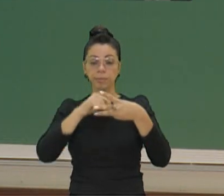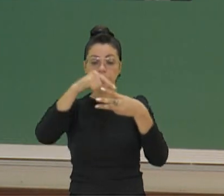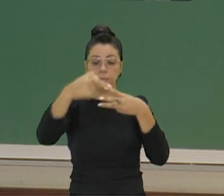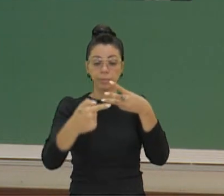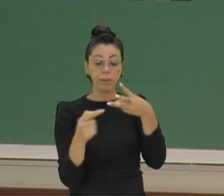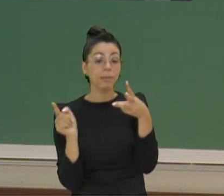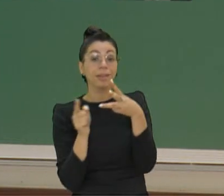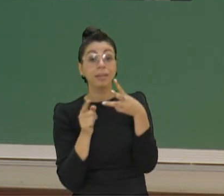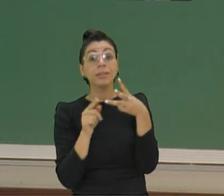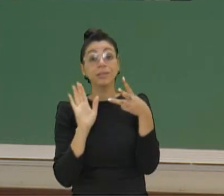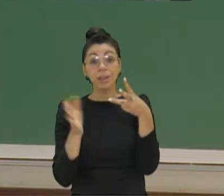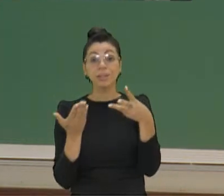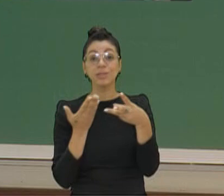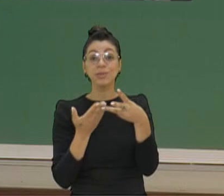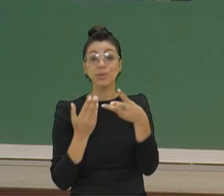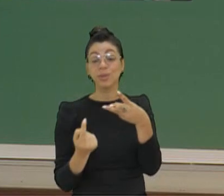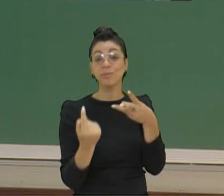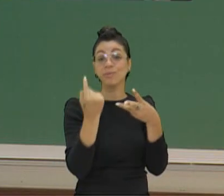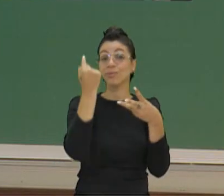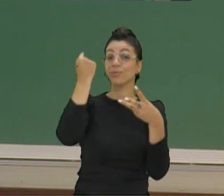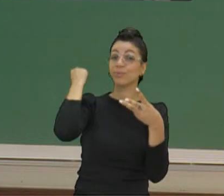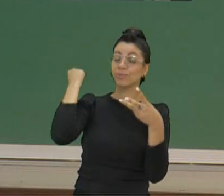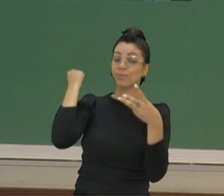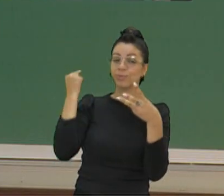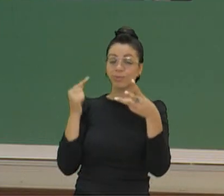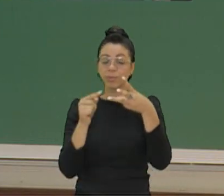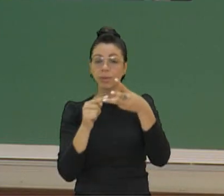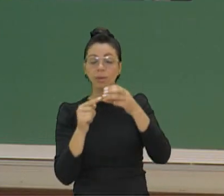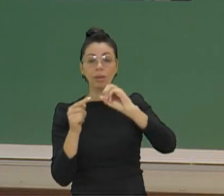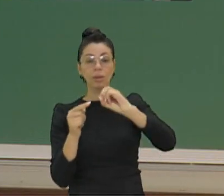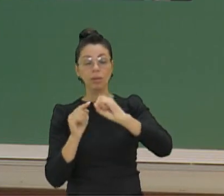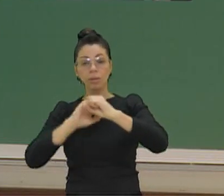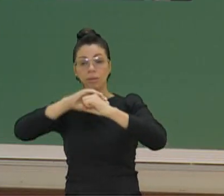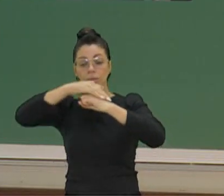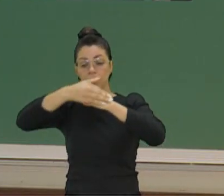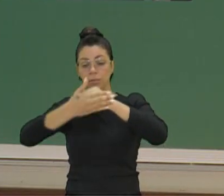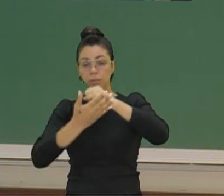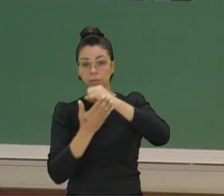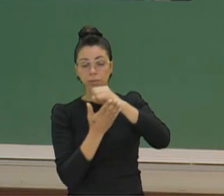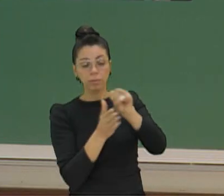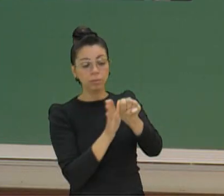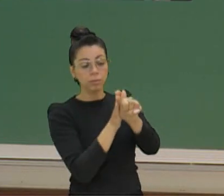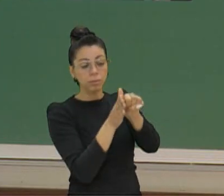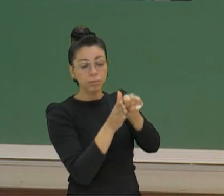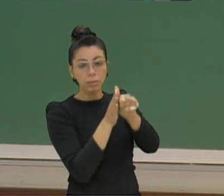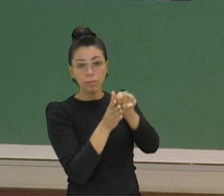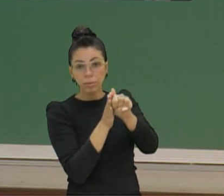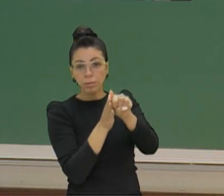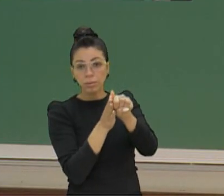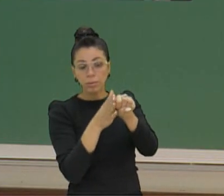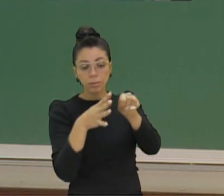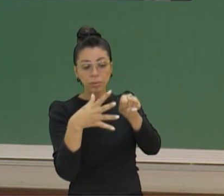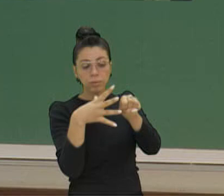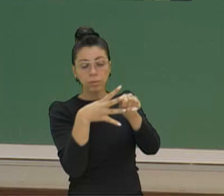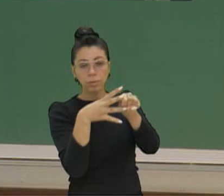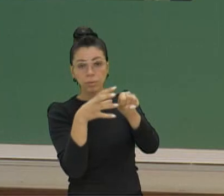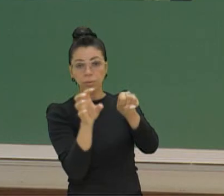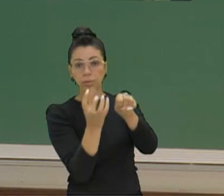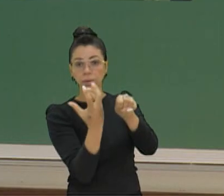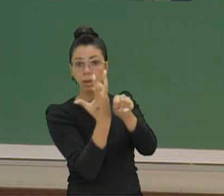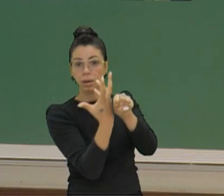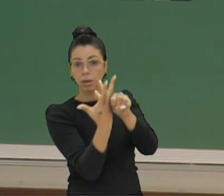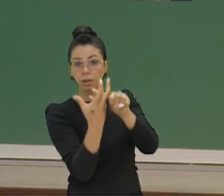aula passada. Na retina, lá no fundo dos olhos, eu encontro os fotorreceptores, que são as